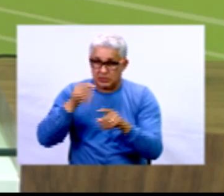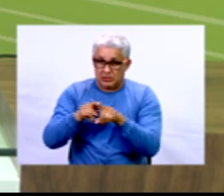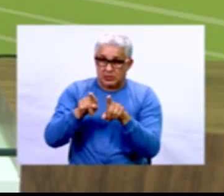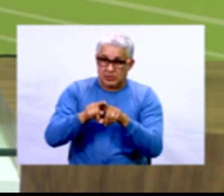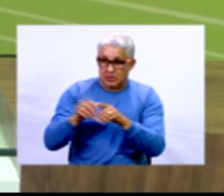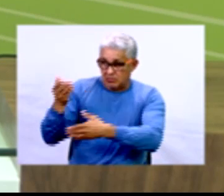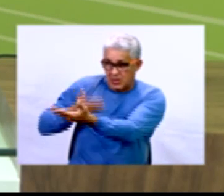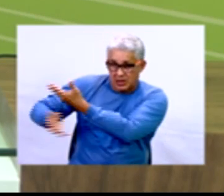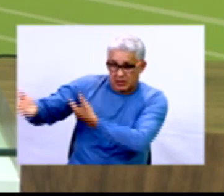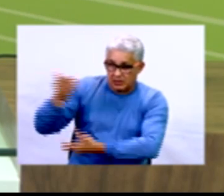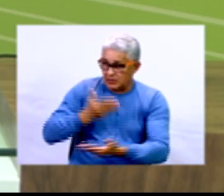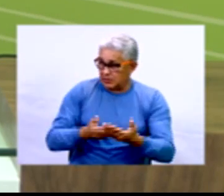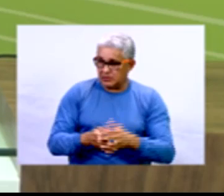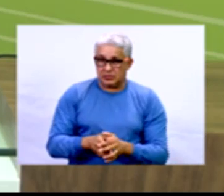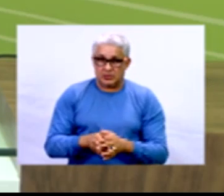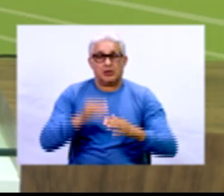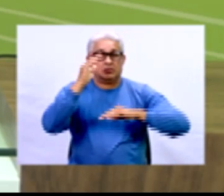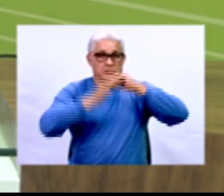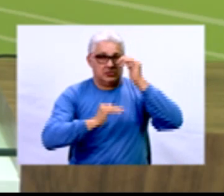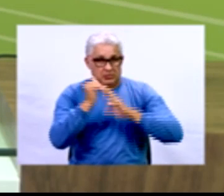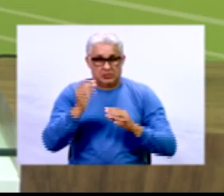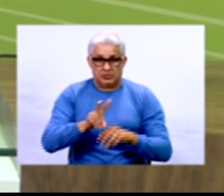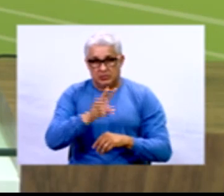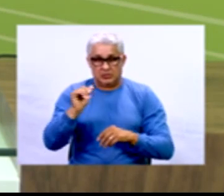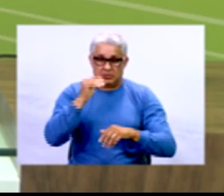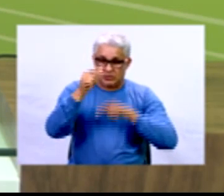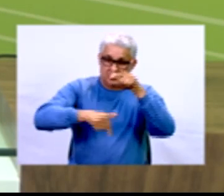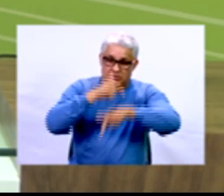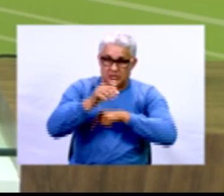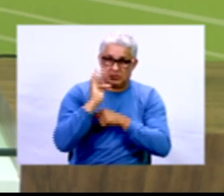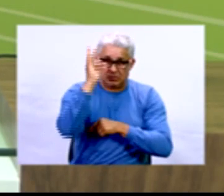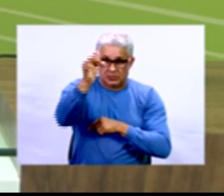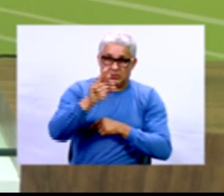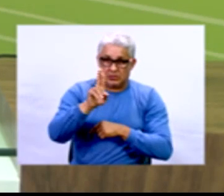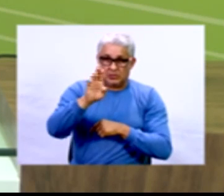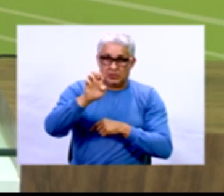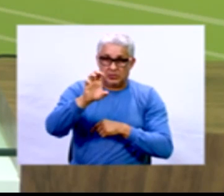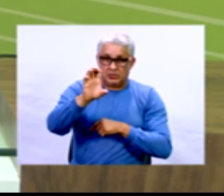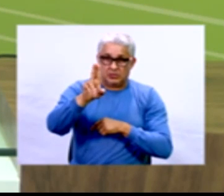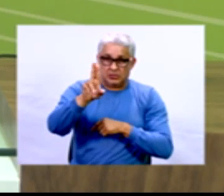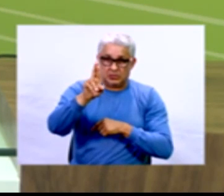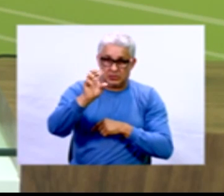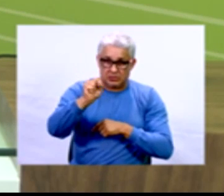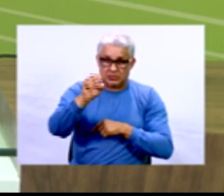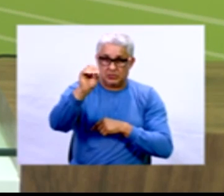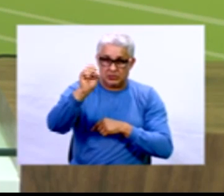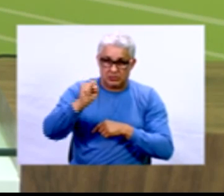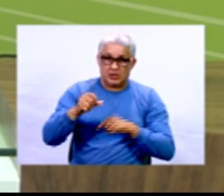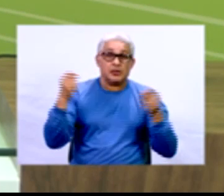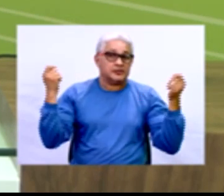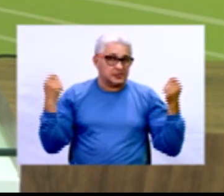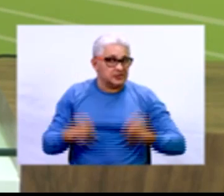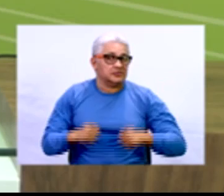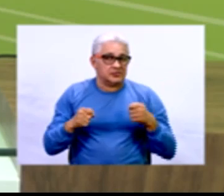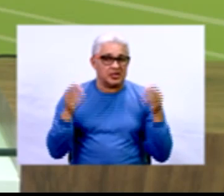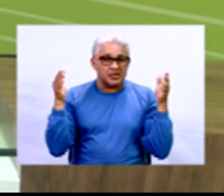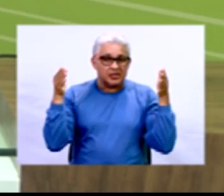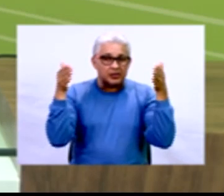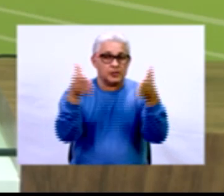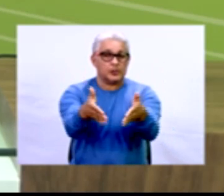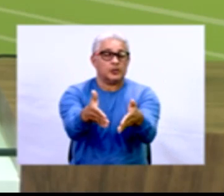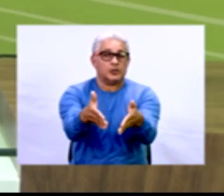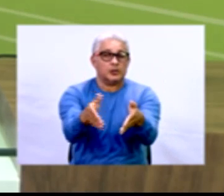da interatividade. Então, o profissional que vai trabalhar com esse tipo de recurso, eu acredito que ele deva focar,